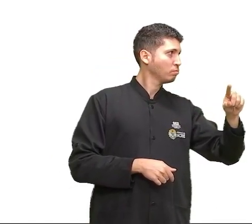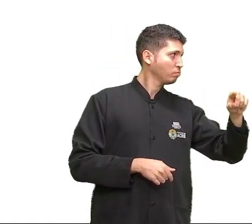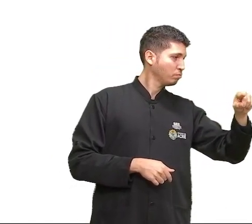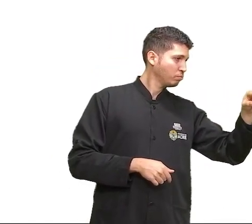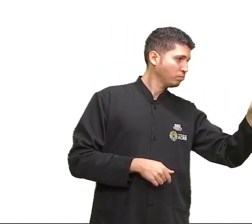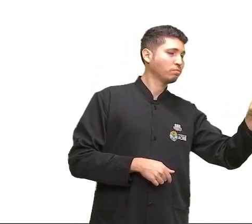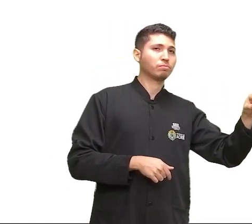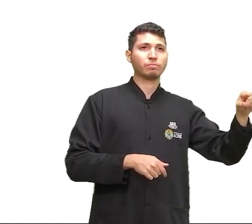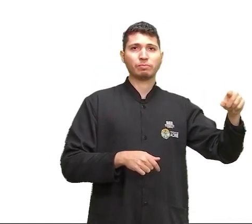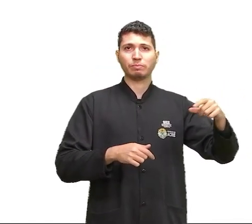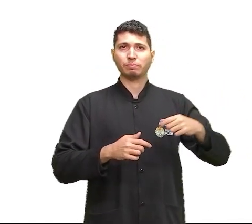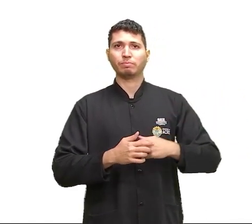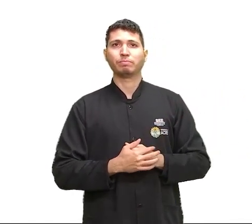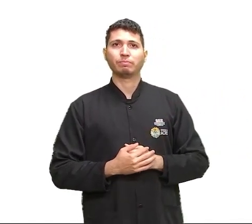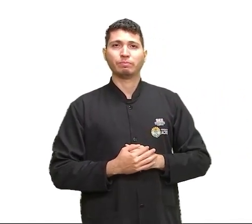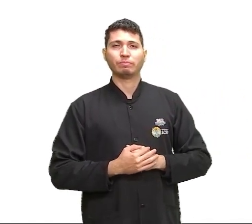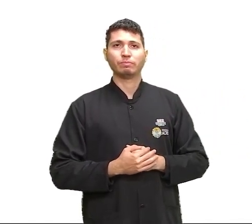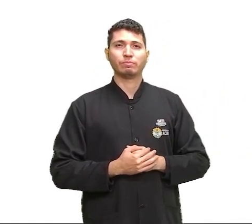tensão.